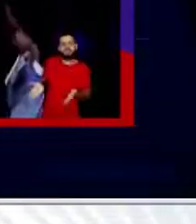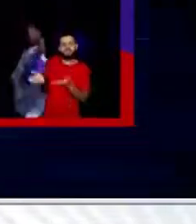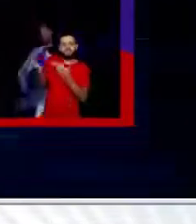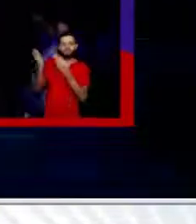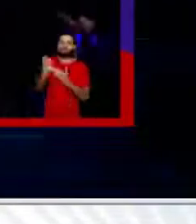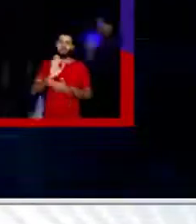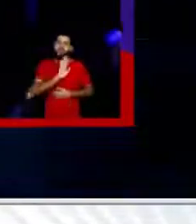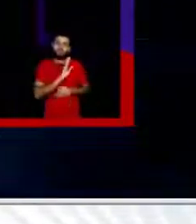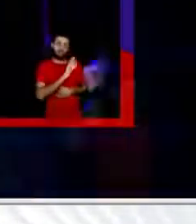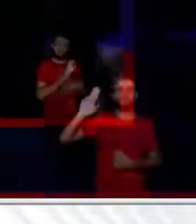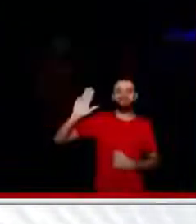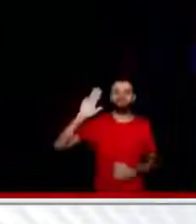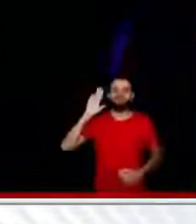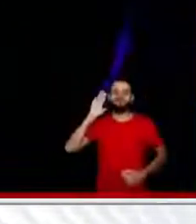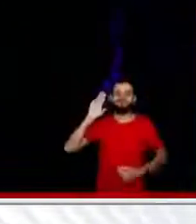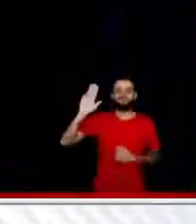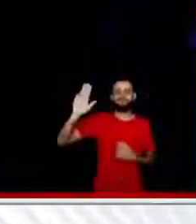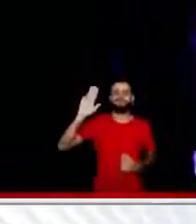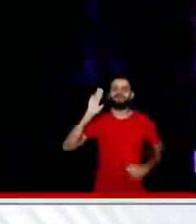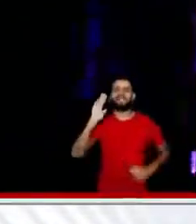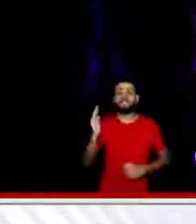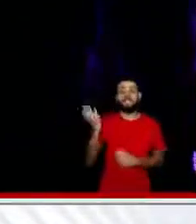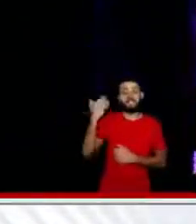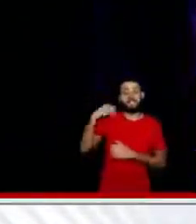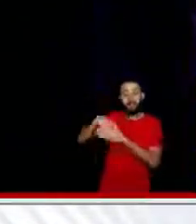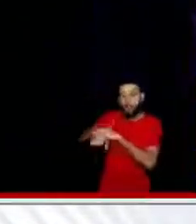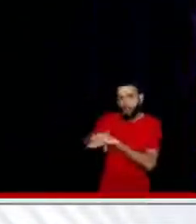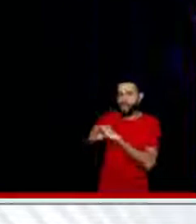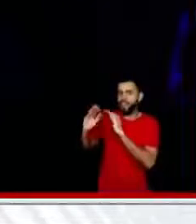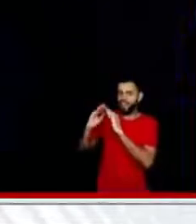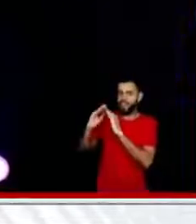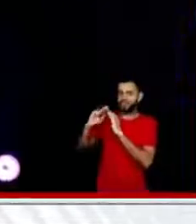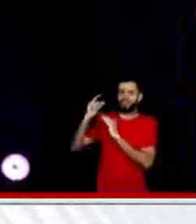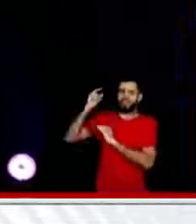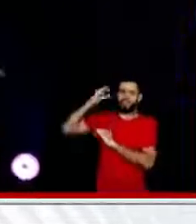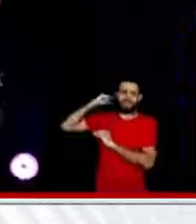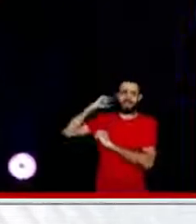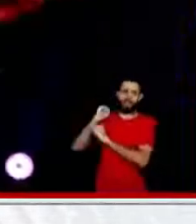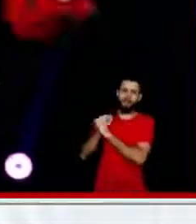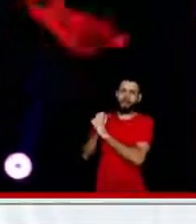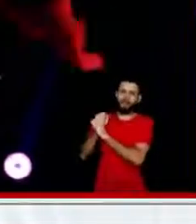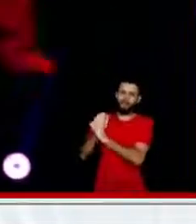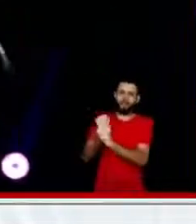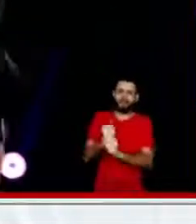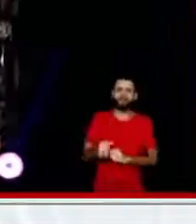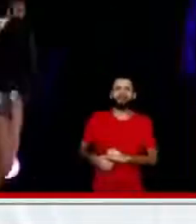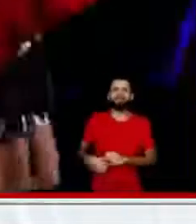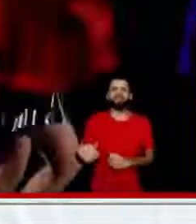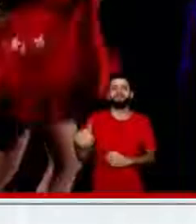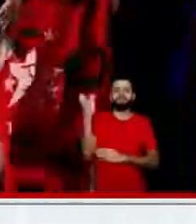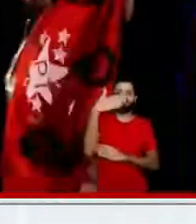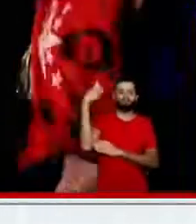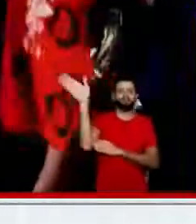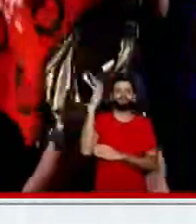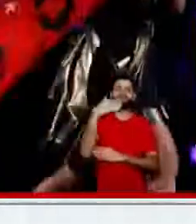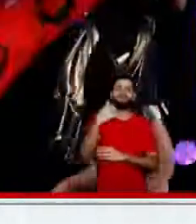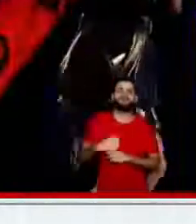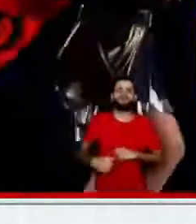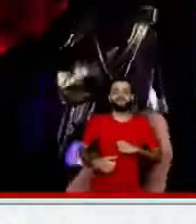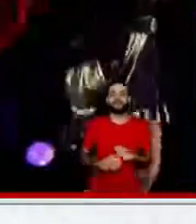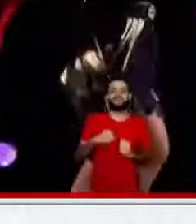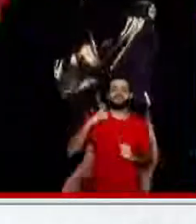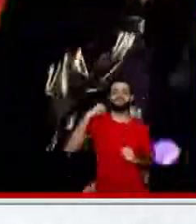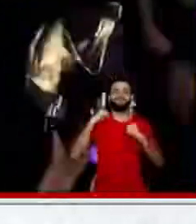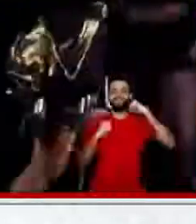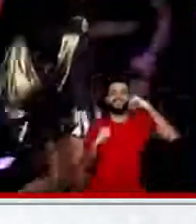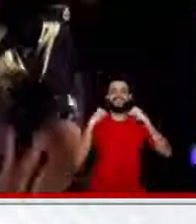tanto desse como qualquer um outro que aconteceu, foram vários na cidade, queria frisar, relacionado à atividade